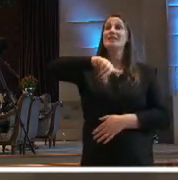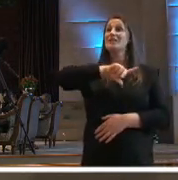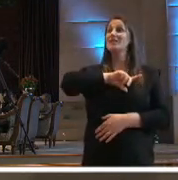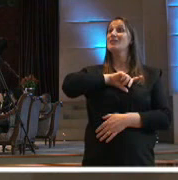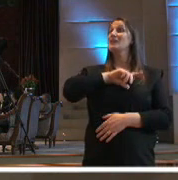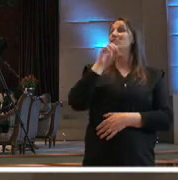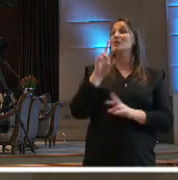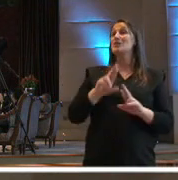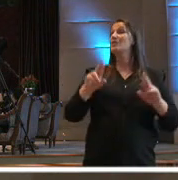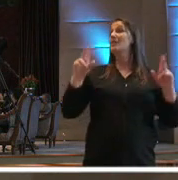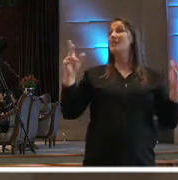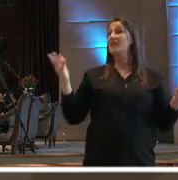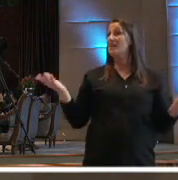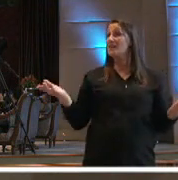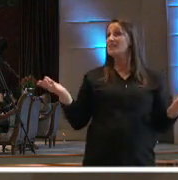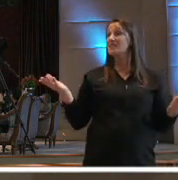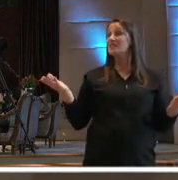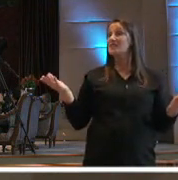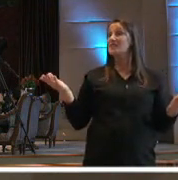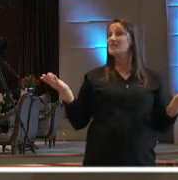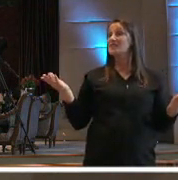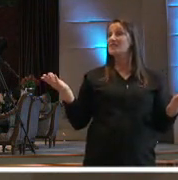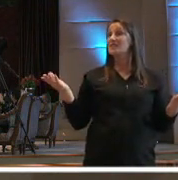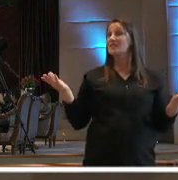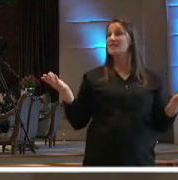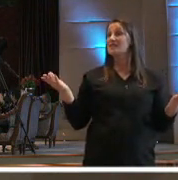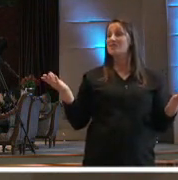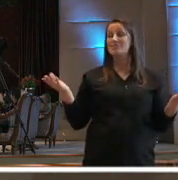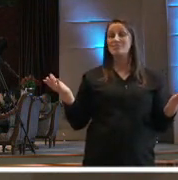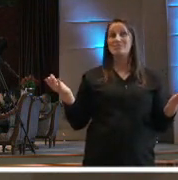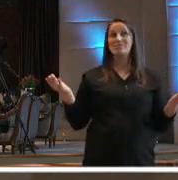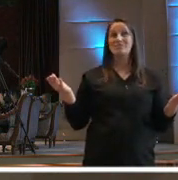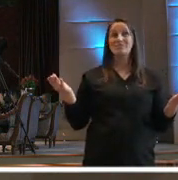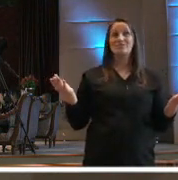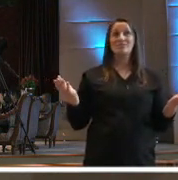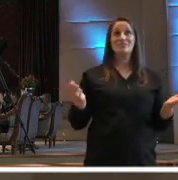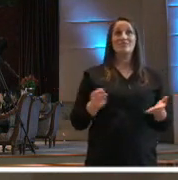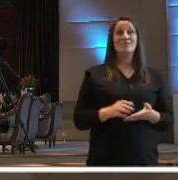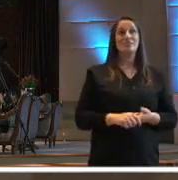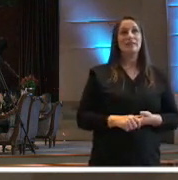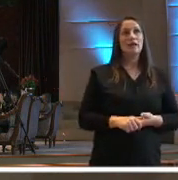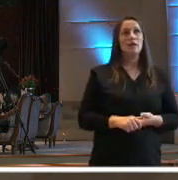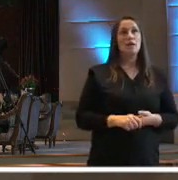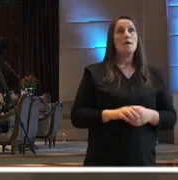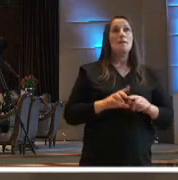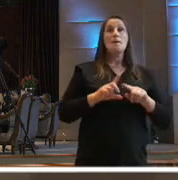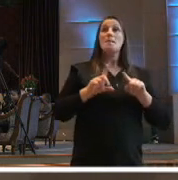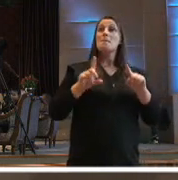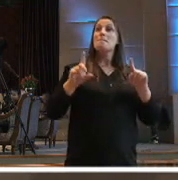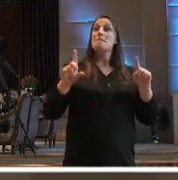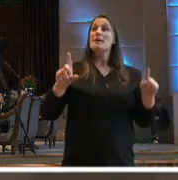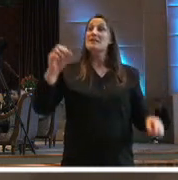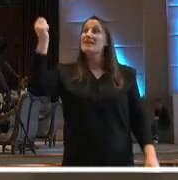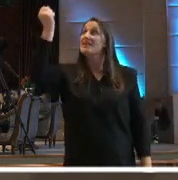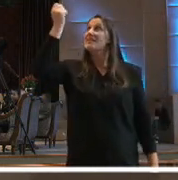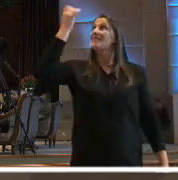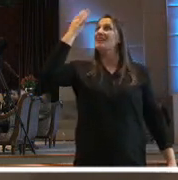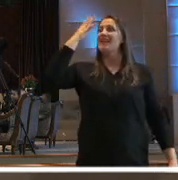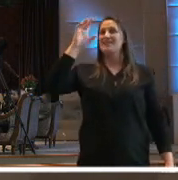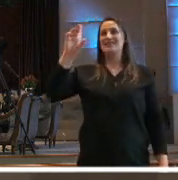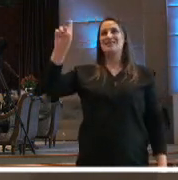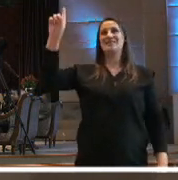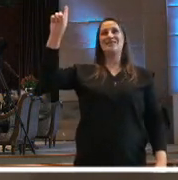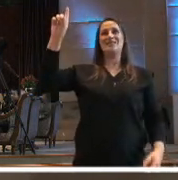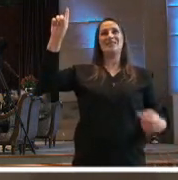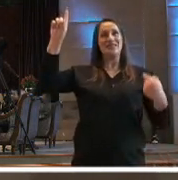diferentes. Mas é interessante que esse acolhimento, ele tem efeitos sobre a nossa vida. É graça de Deus que vem sobre